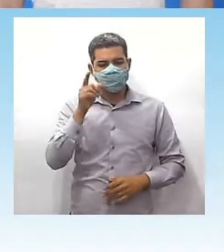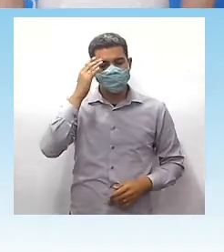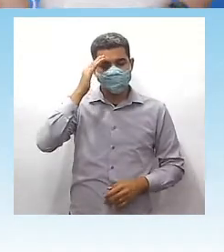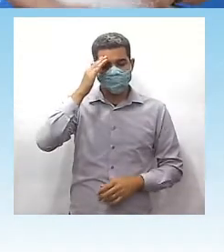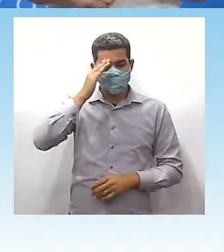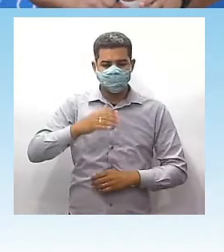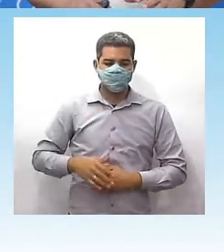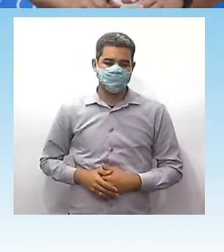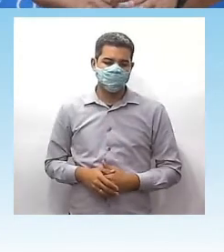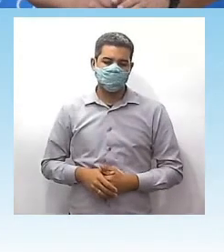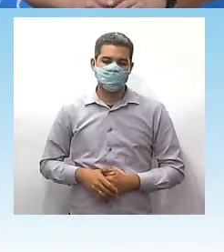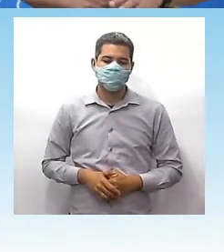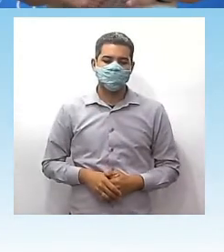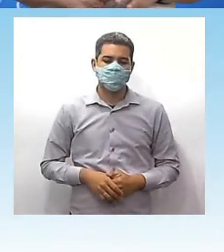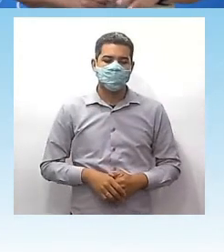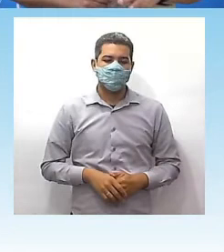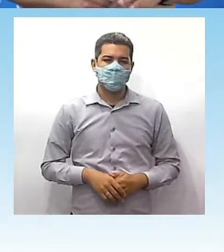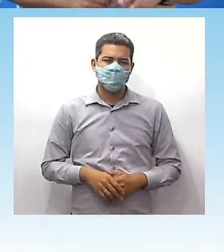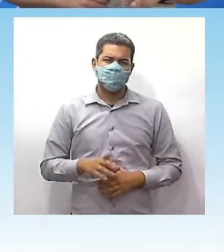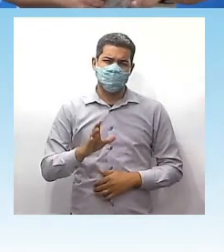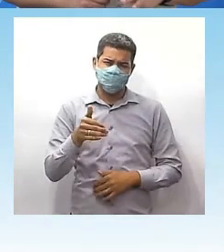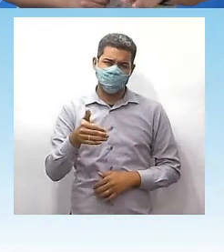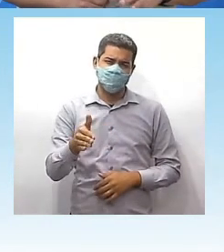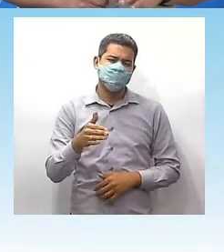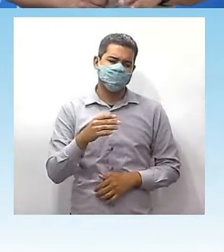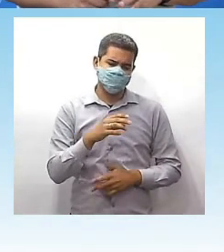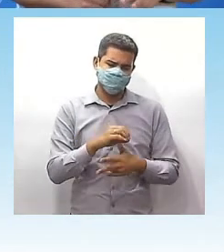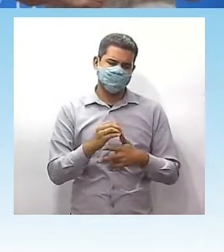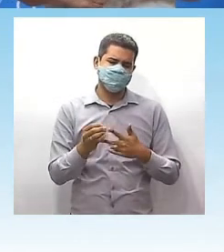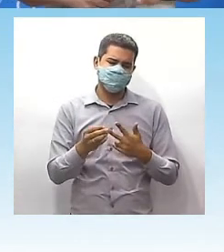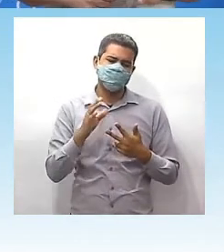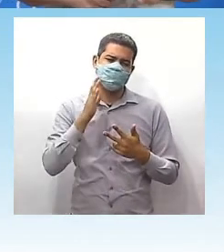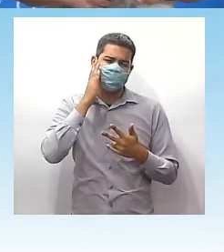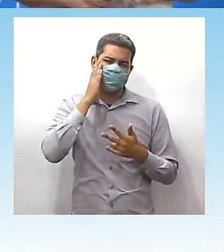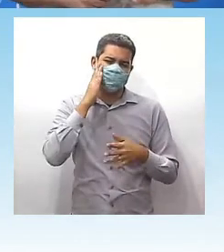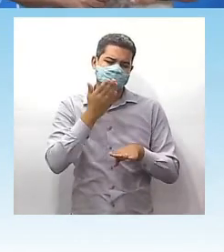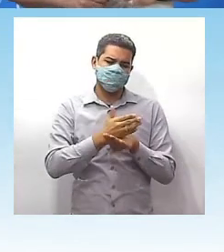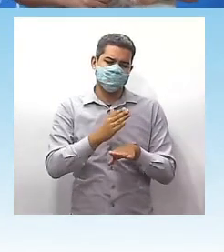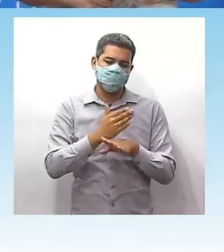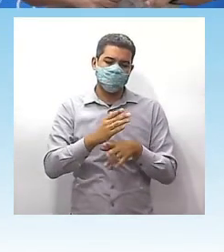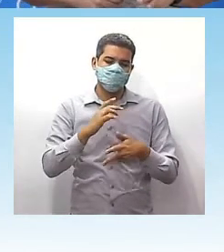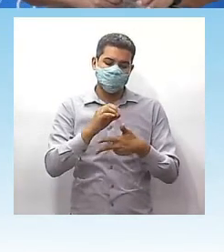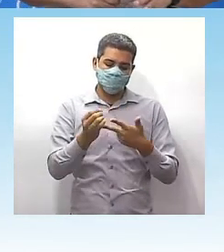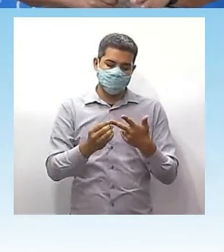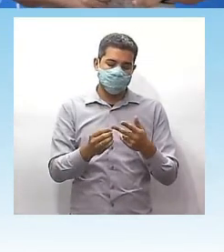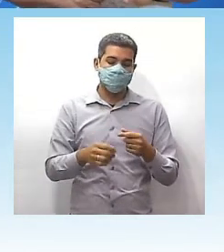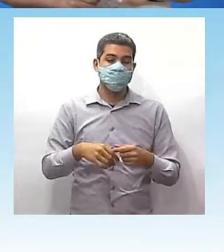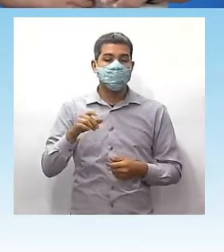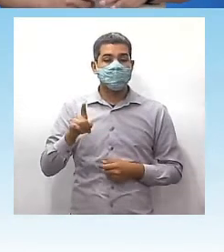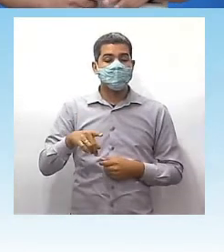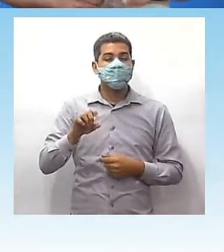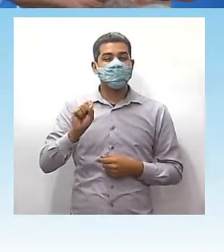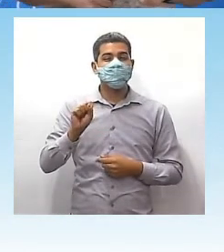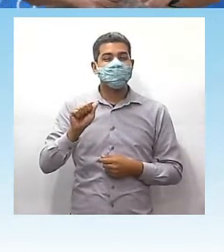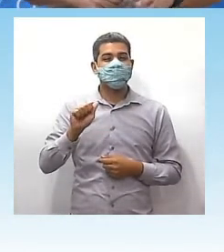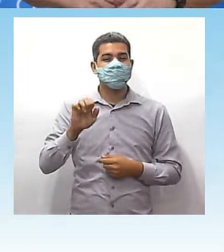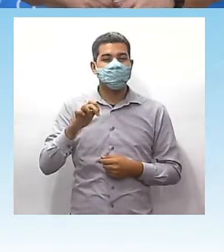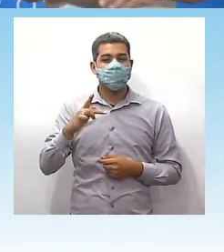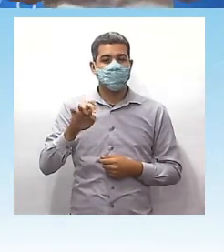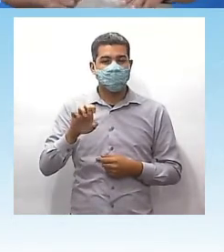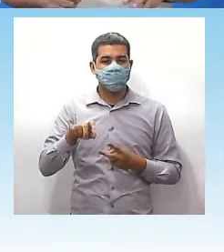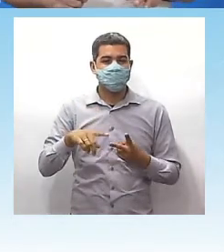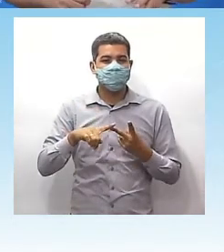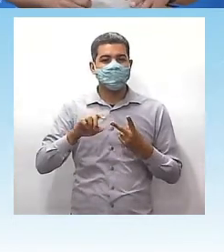comigo. Questão do Enem, porque você já está se preparando para o Enem. Não esquece, tem Enem, SAEP, SAEB, SSA,